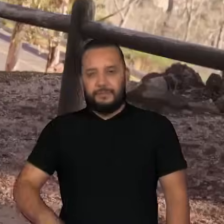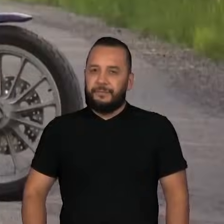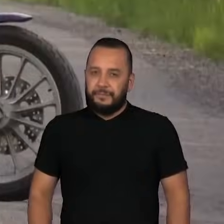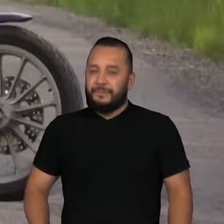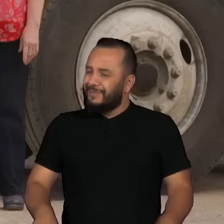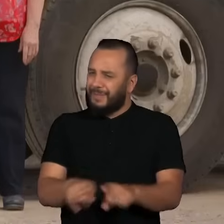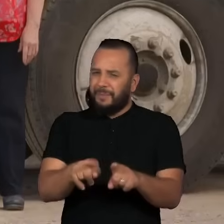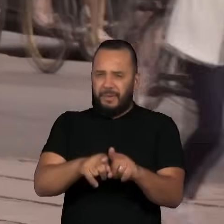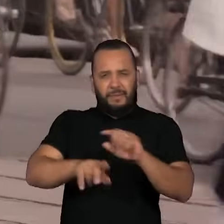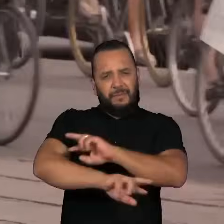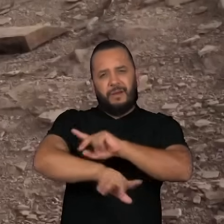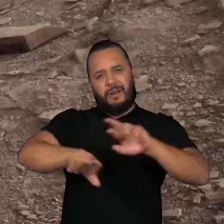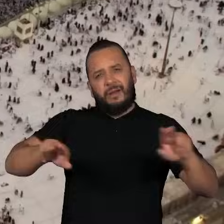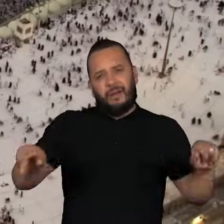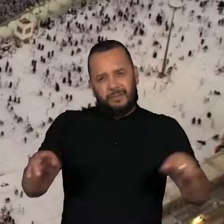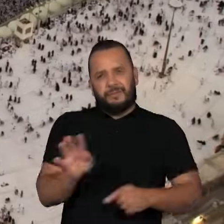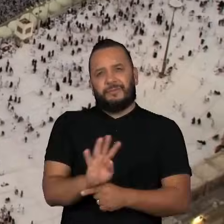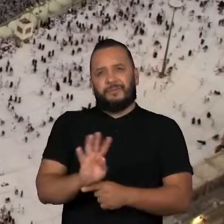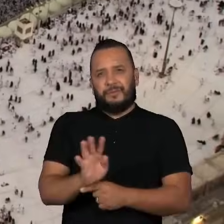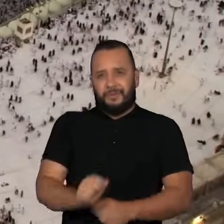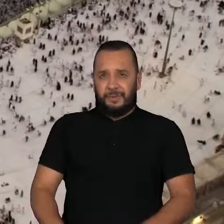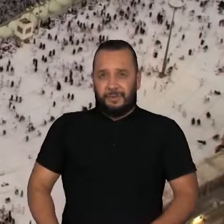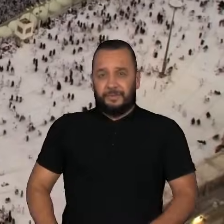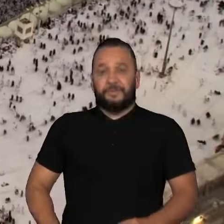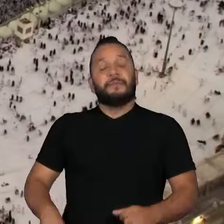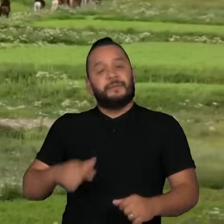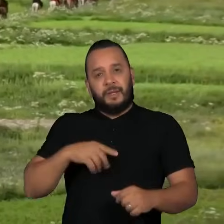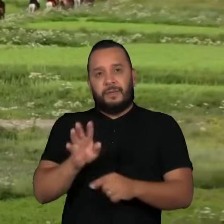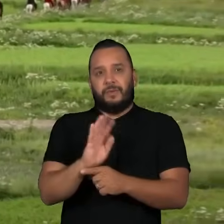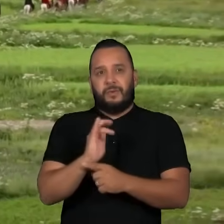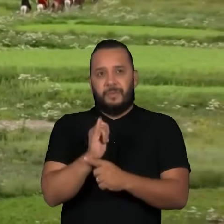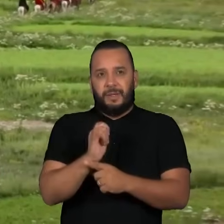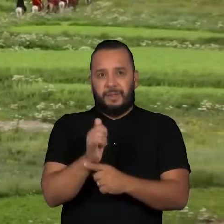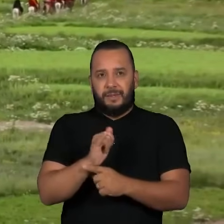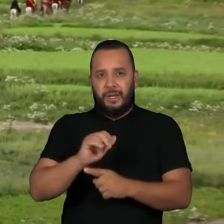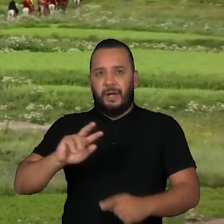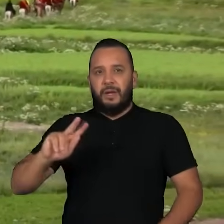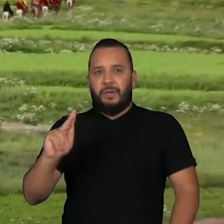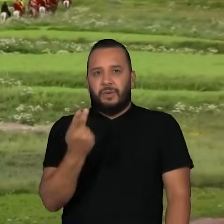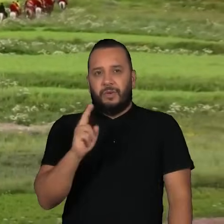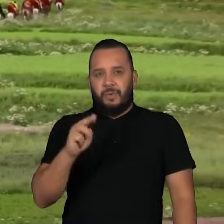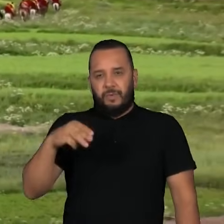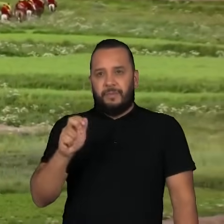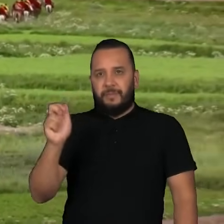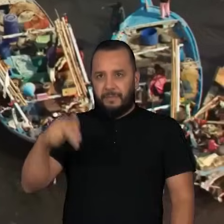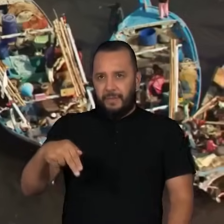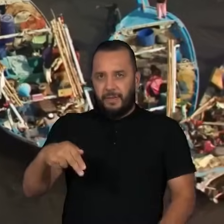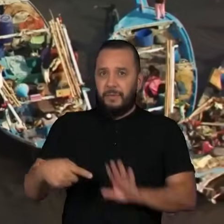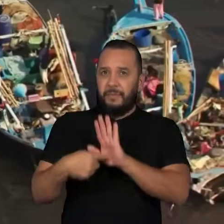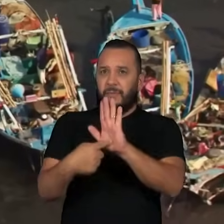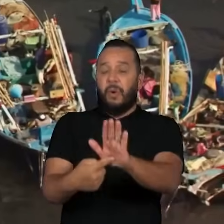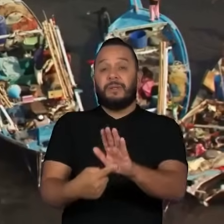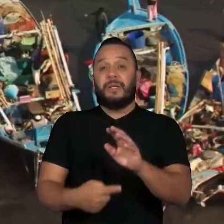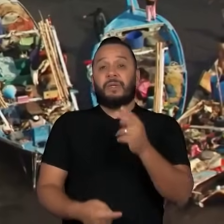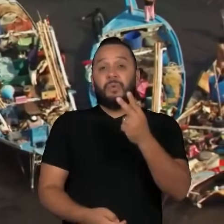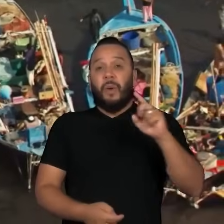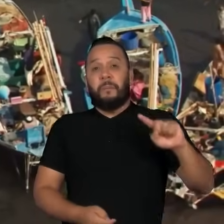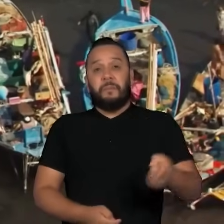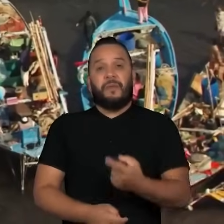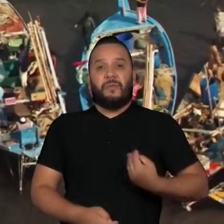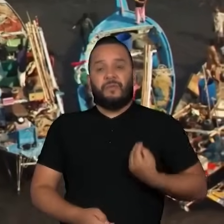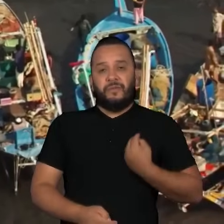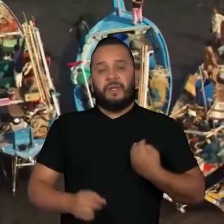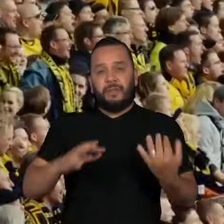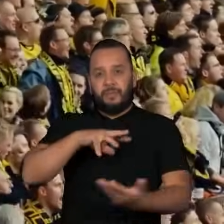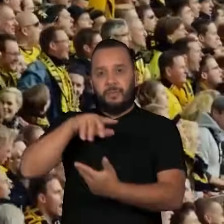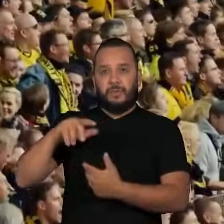entre outros. No documentário Human, Ian constrói um mosaico com 2.000 vidas pelo planeta,